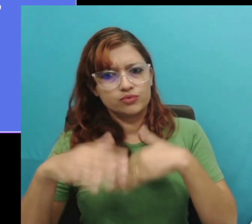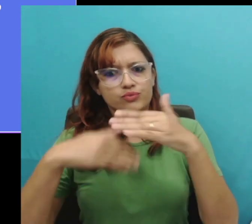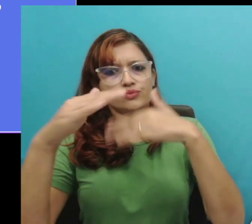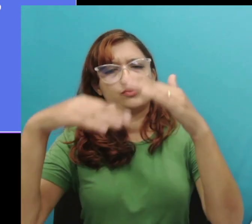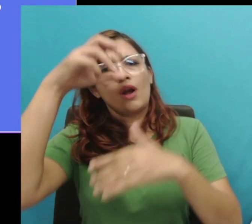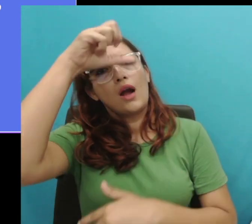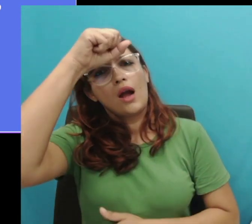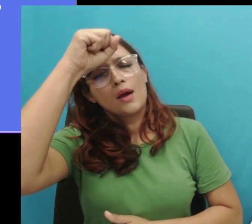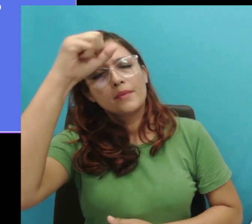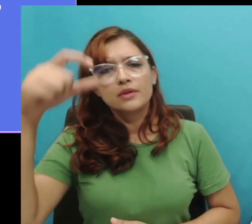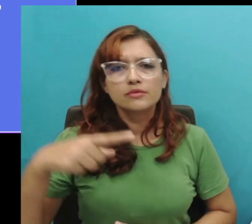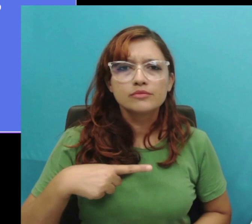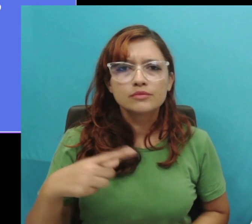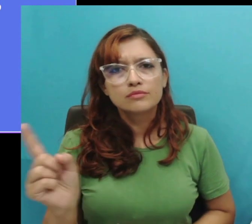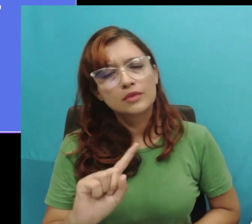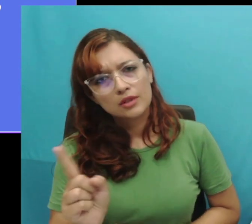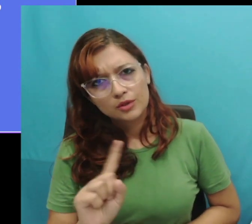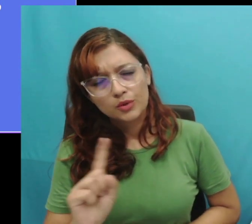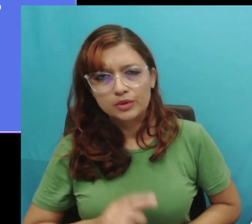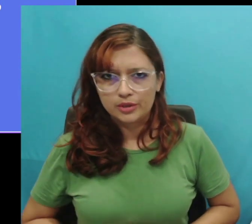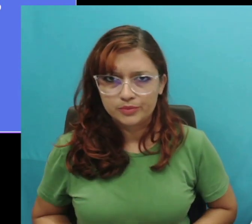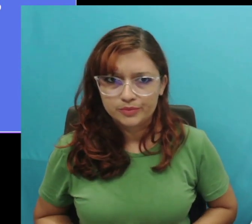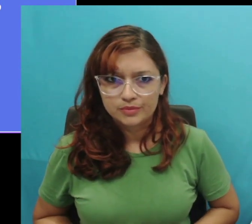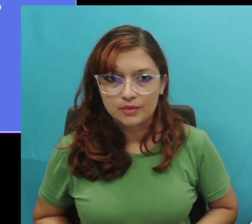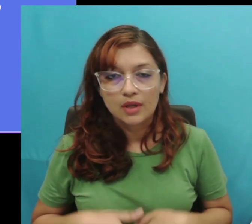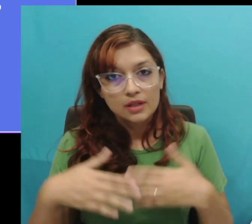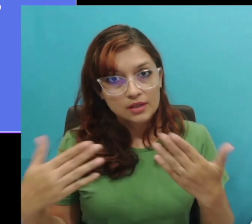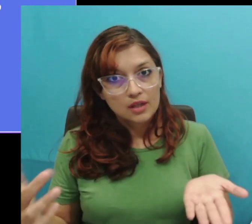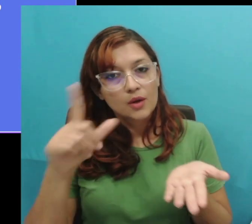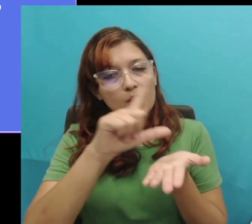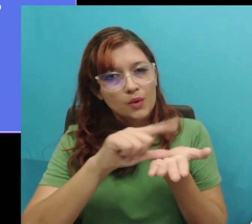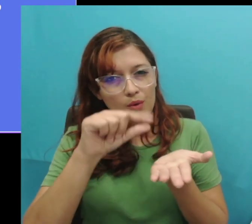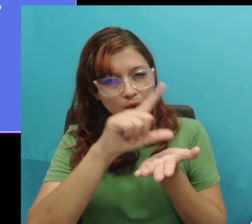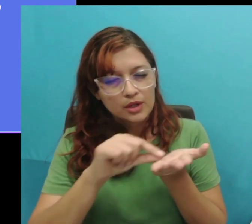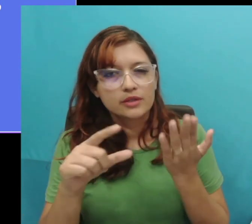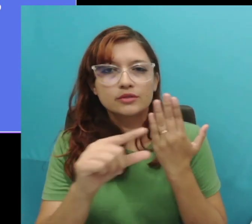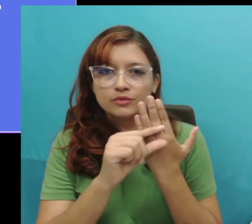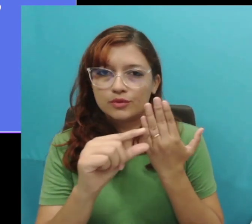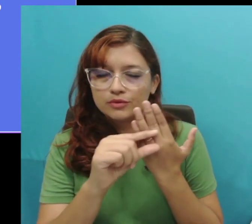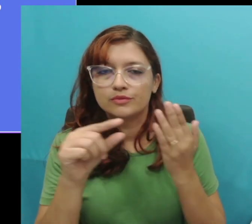se são de fato significativas para o aprendizado dos alunos.